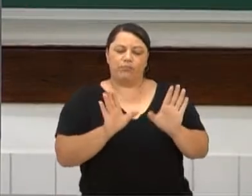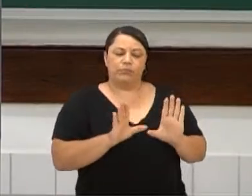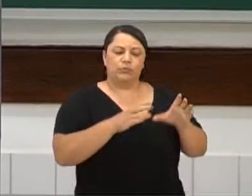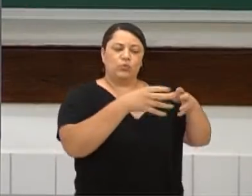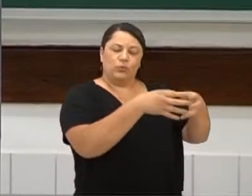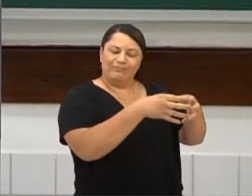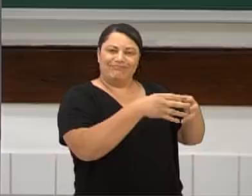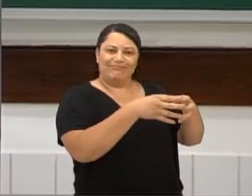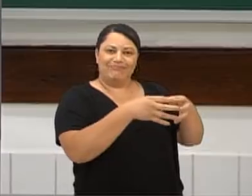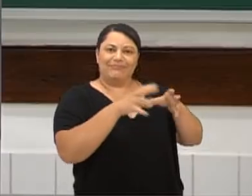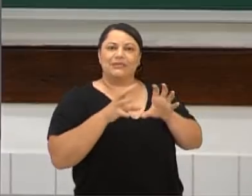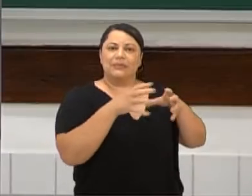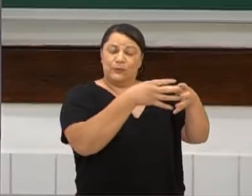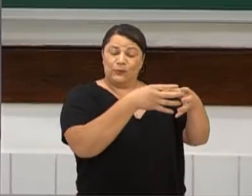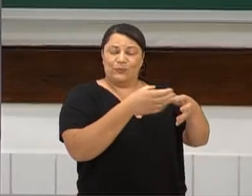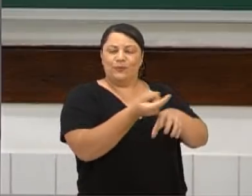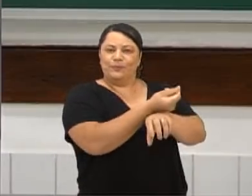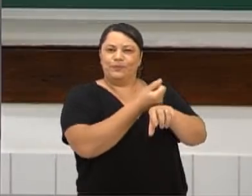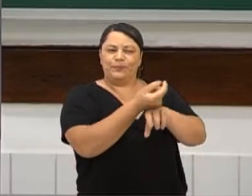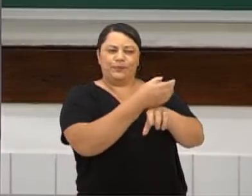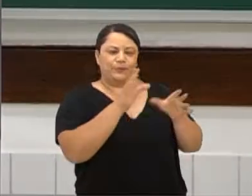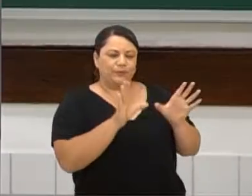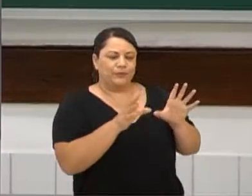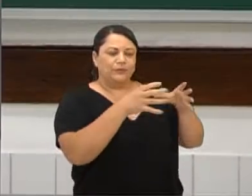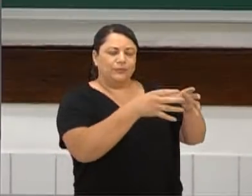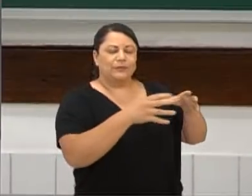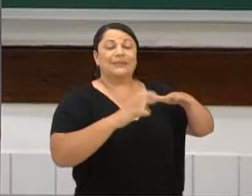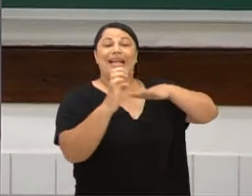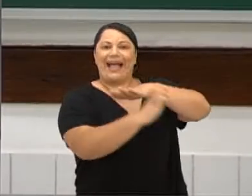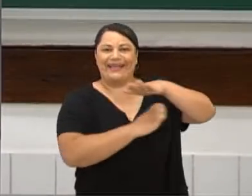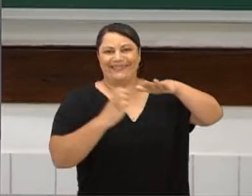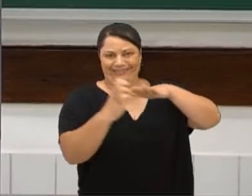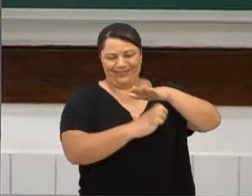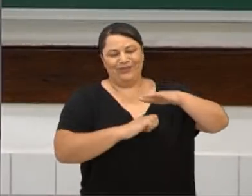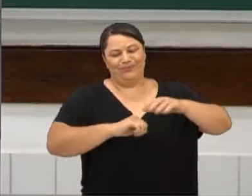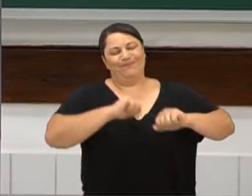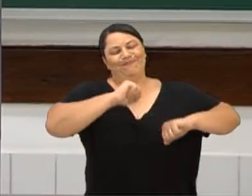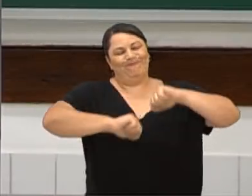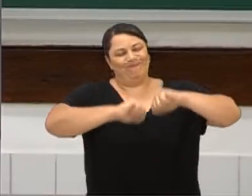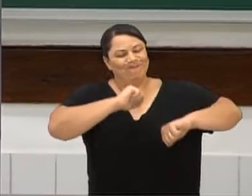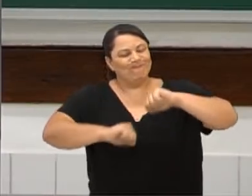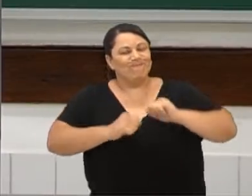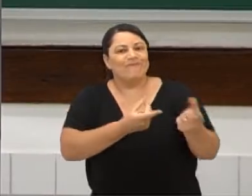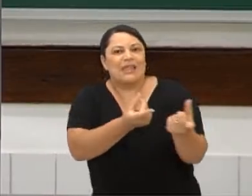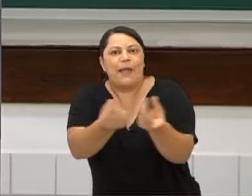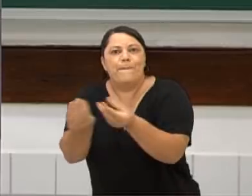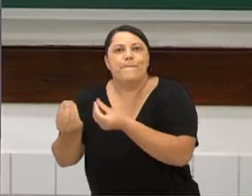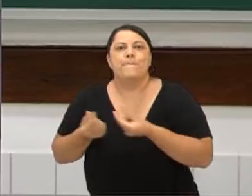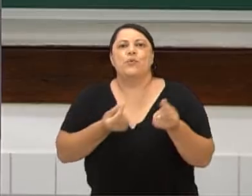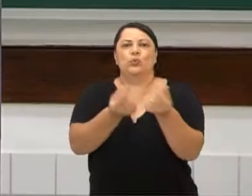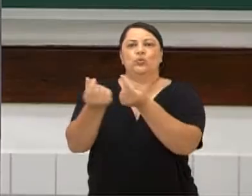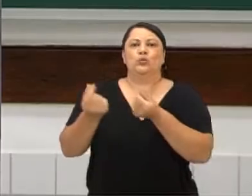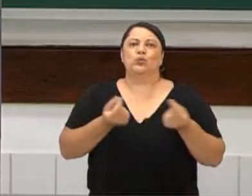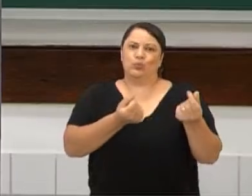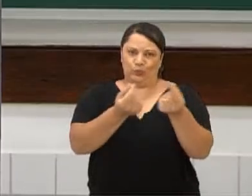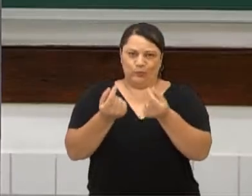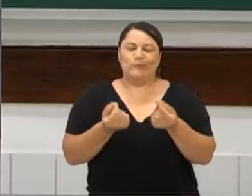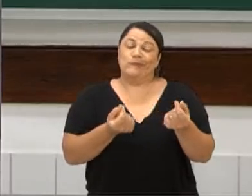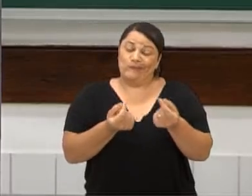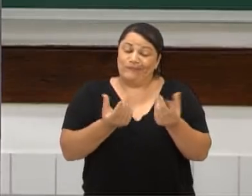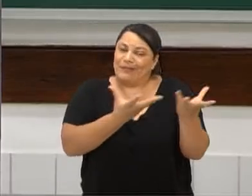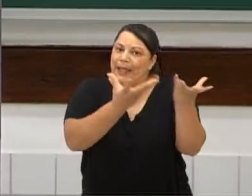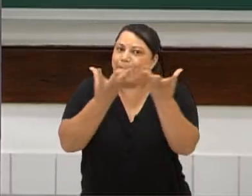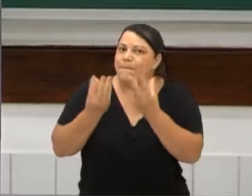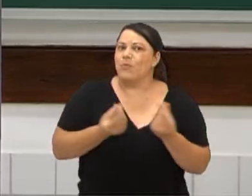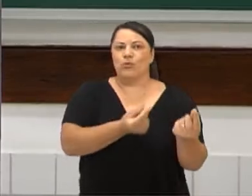riqueza. Traduzindo, as indústrias ganharam muito dinheiro e concentraram muito dinheiro.